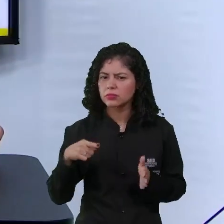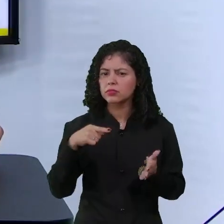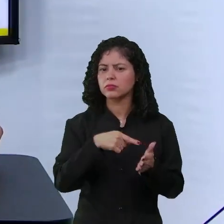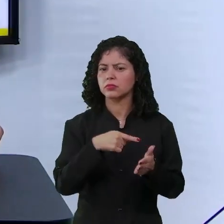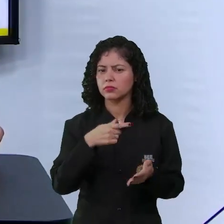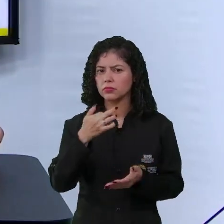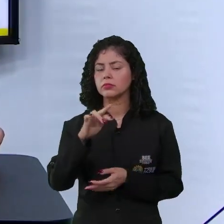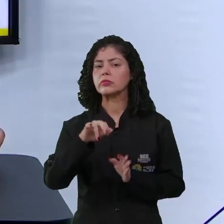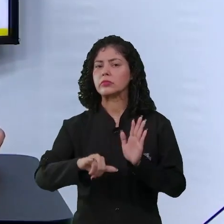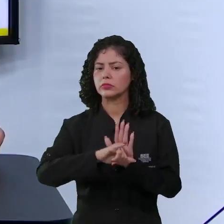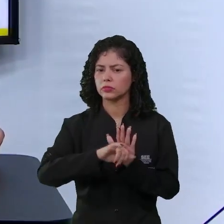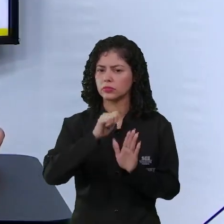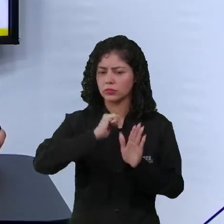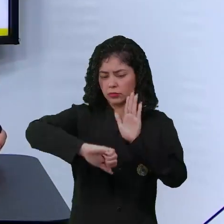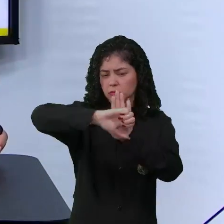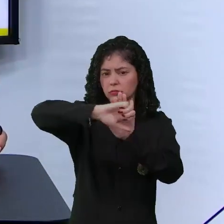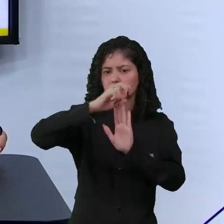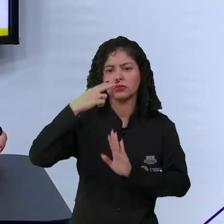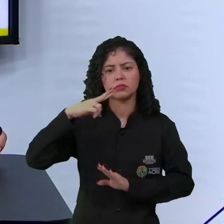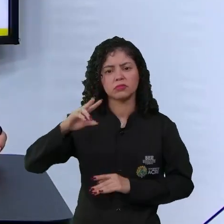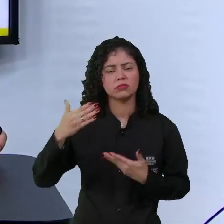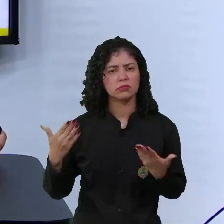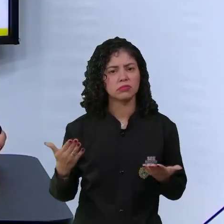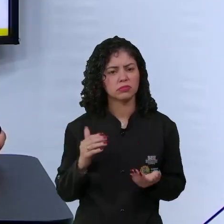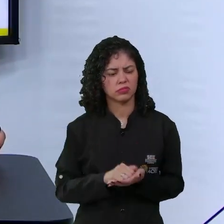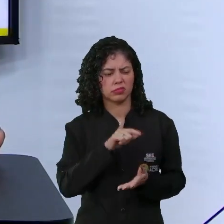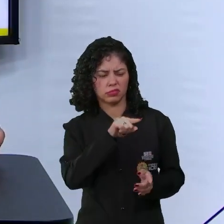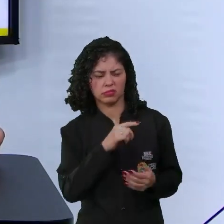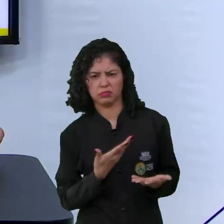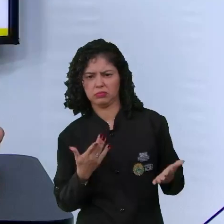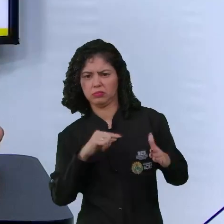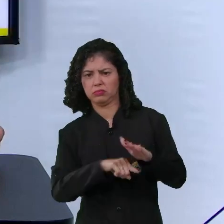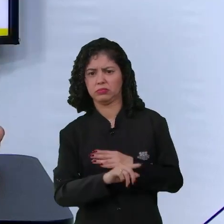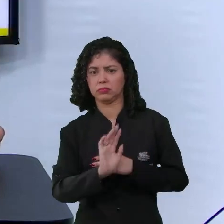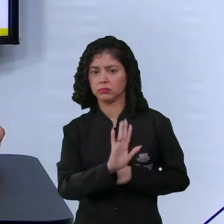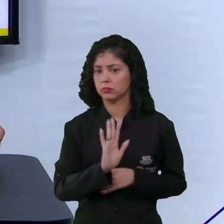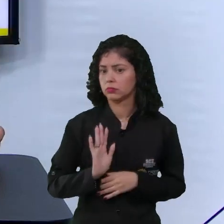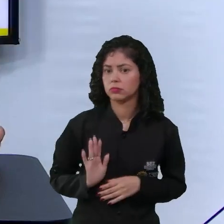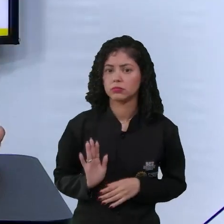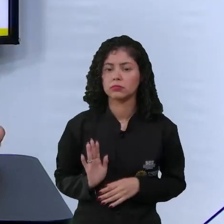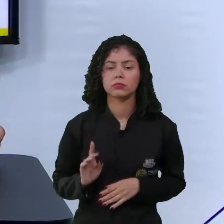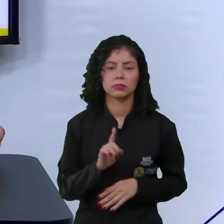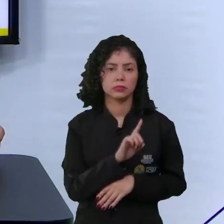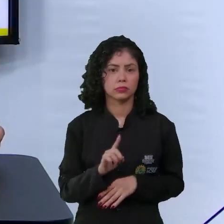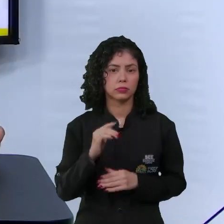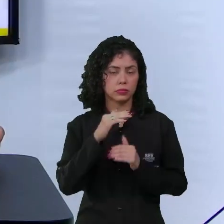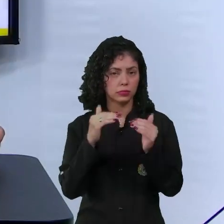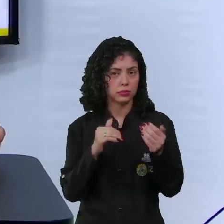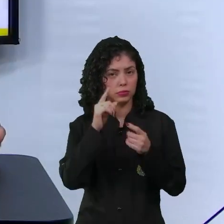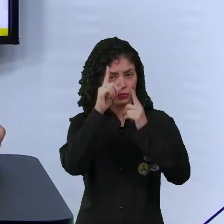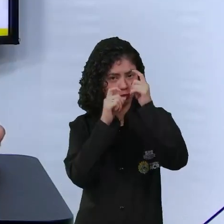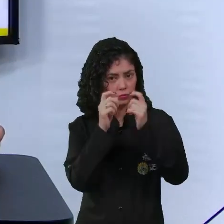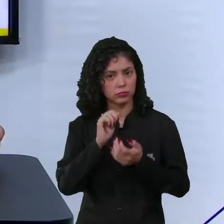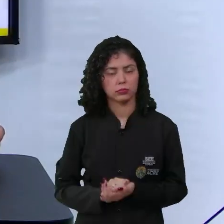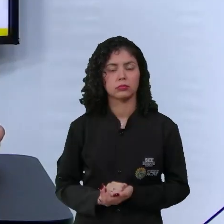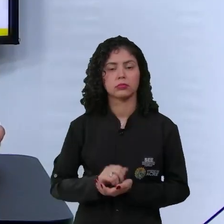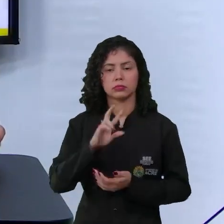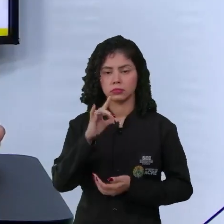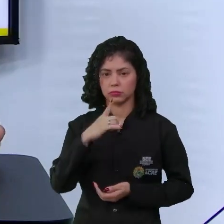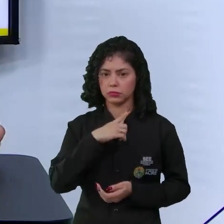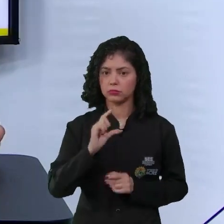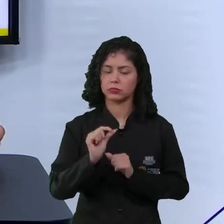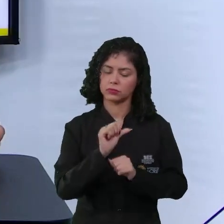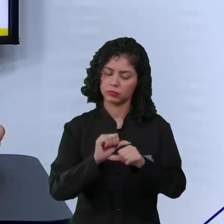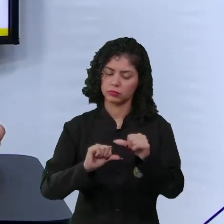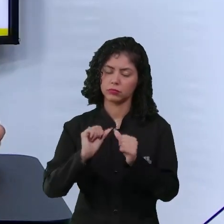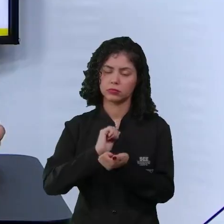recriminado, é visto de forma, isso aqui é inferior, e tudo isso por meio da expressão. E ela vai se